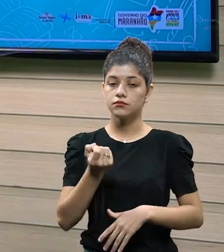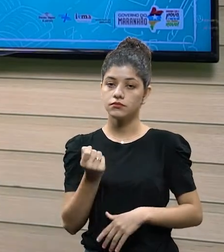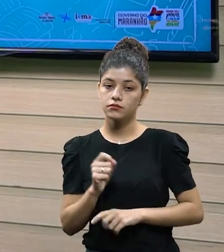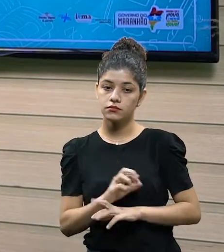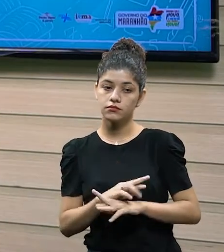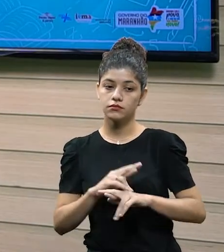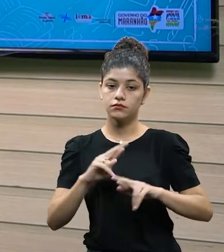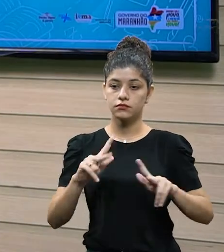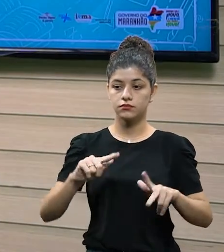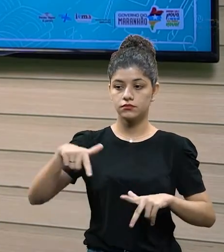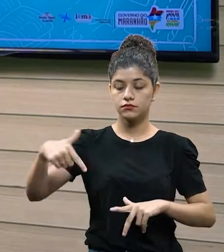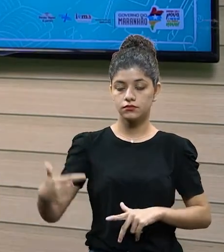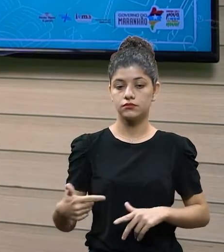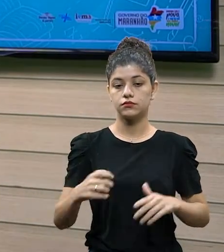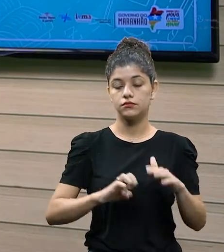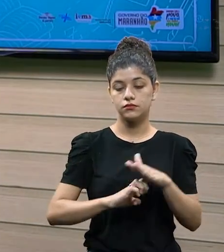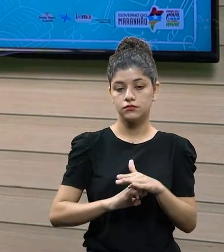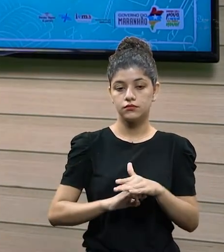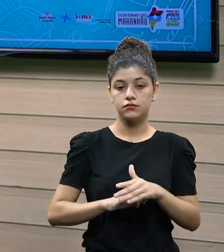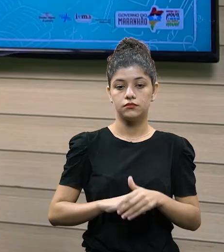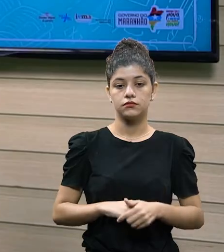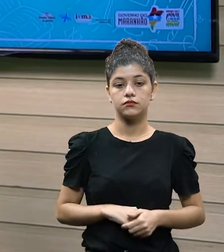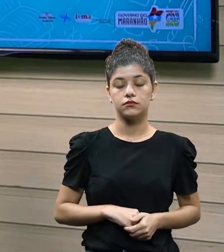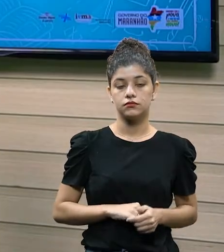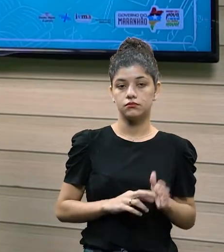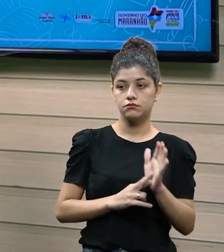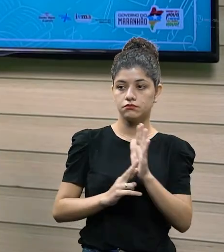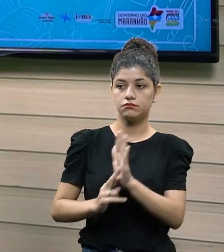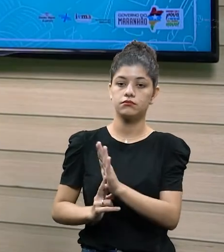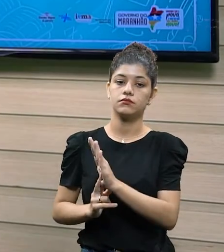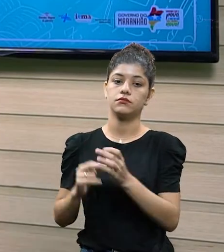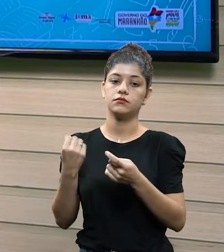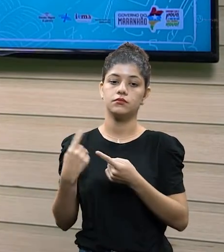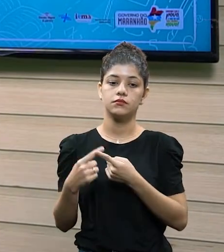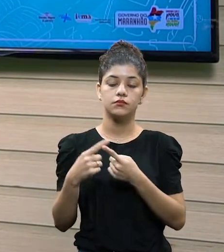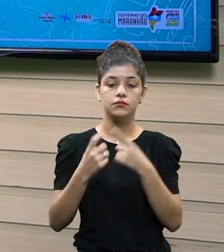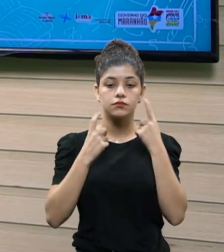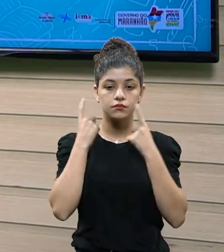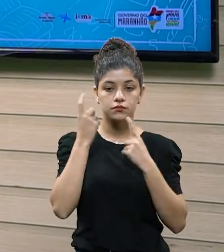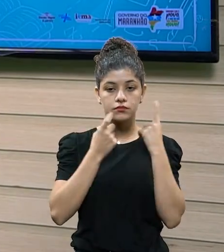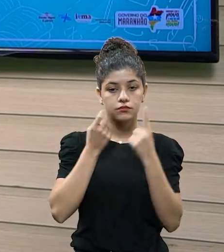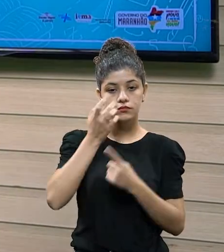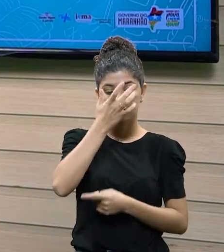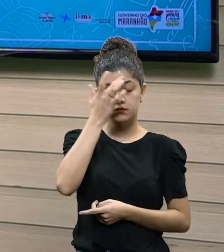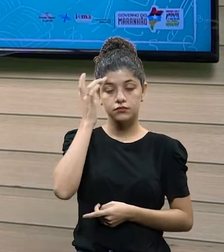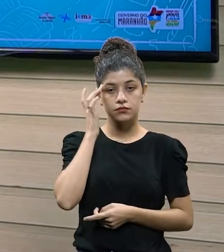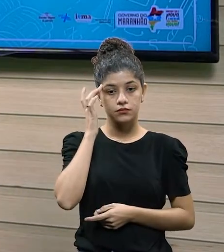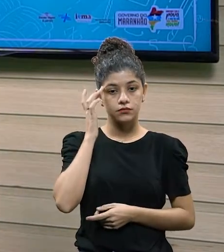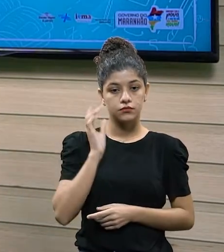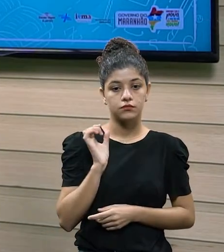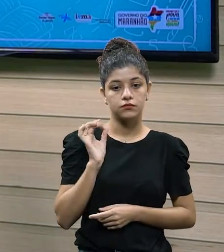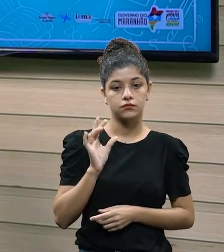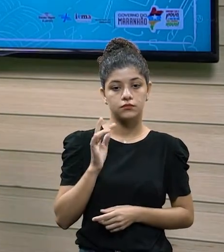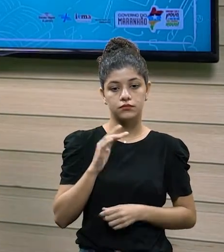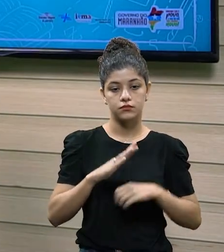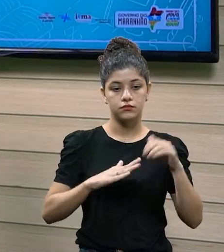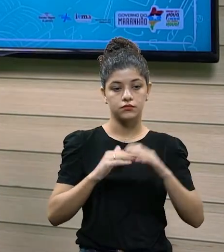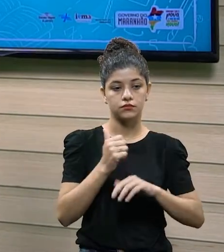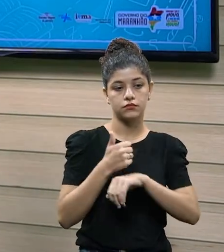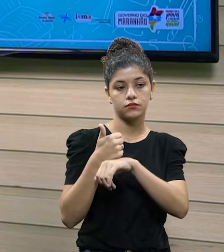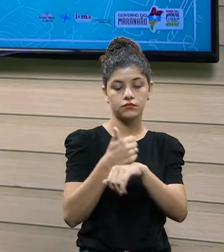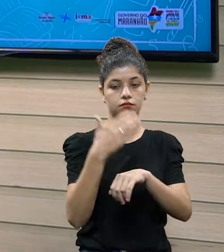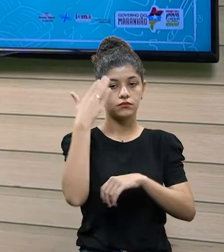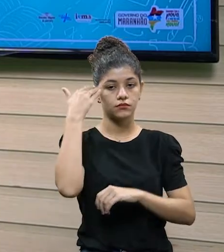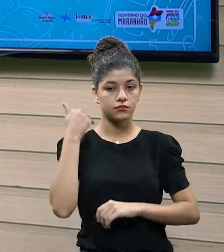diferenciar das concorrentes. A minha empresa vai ser a empresa referência, né? Porque ela se preocupa com as pessoas, né? Não é só o profissional saber